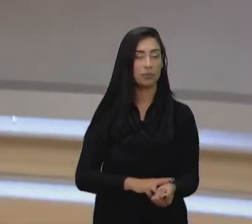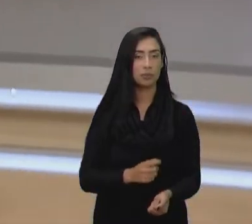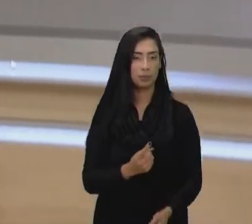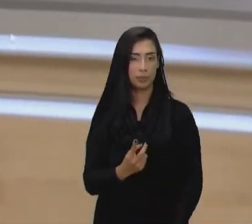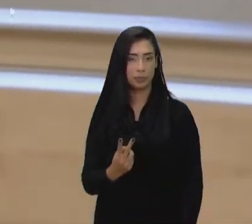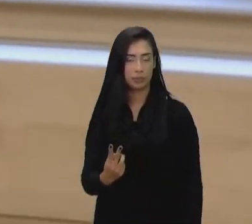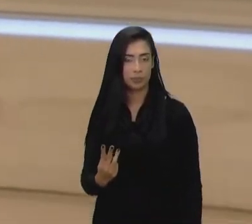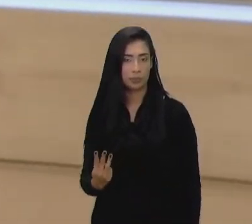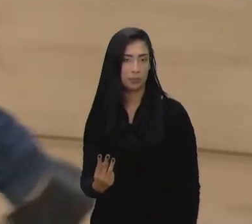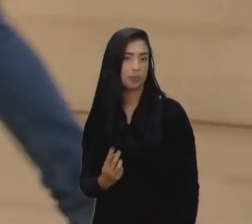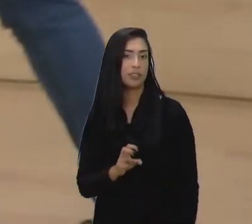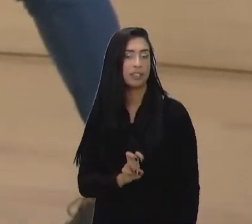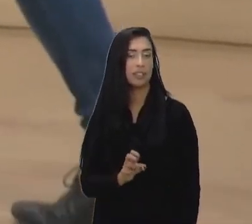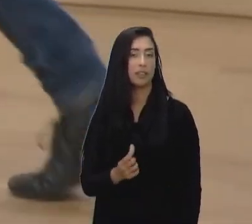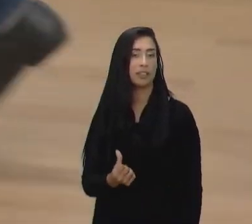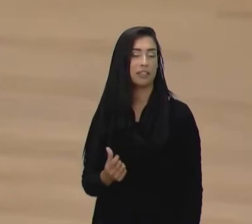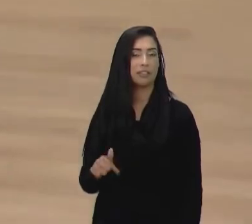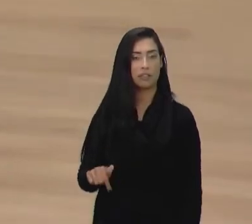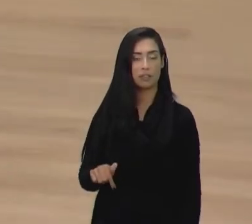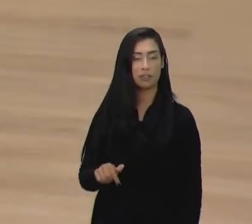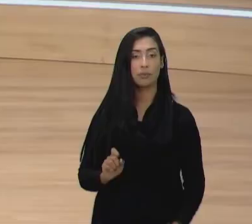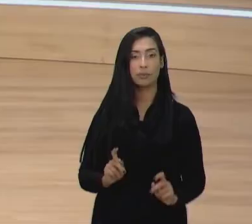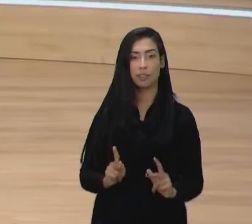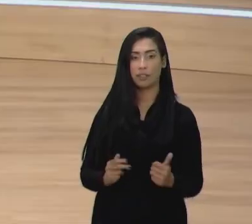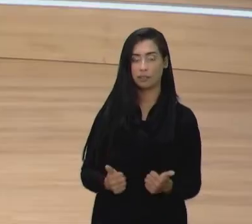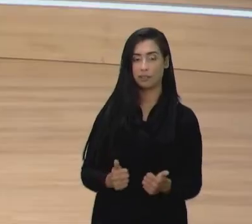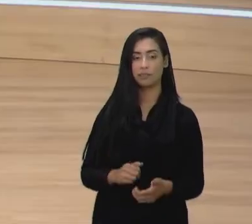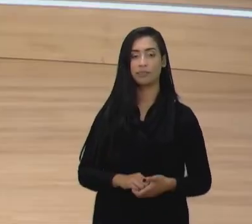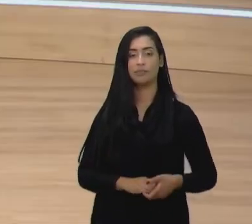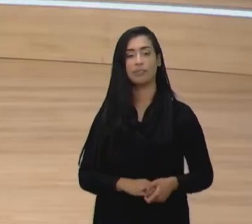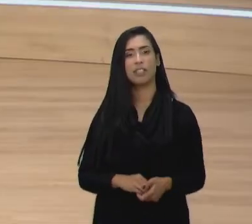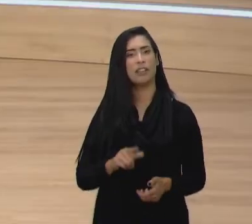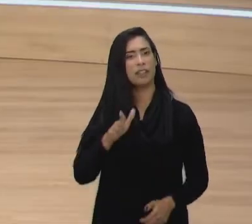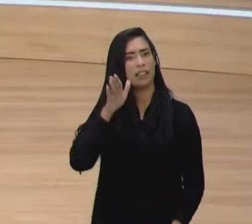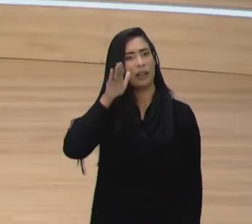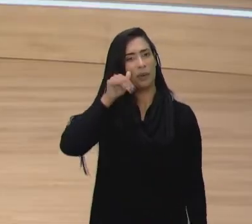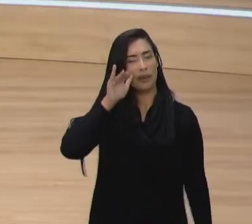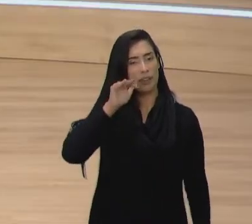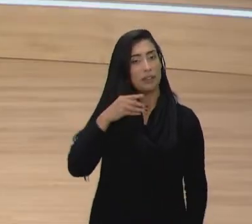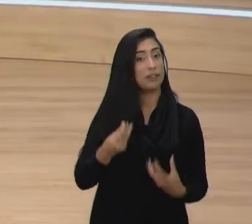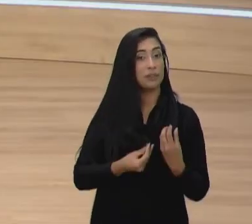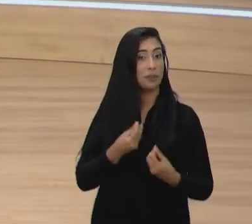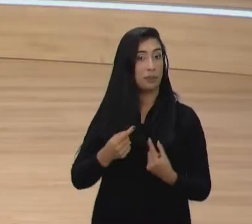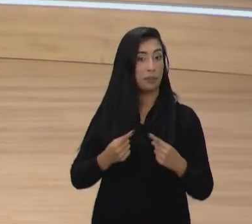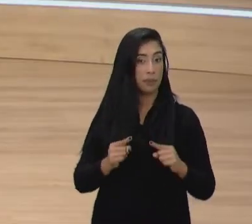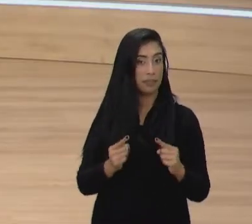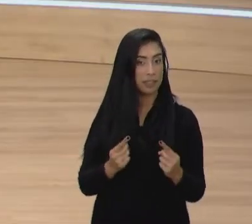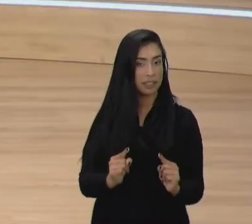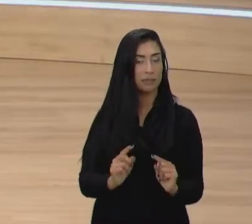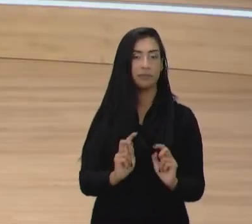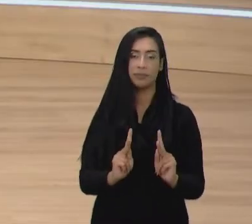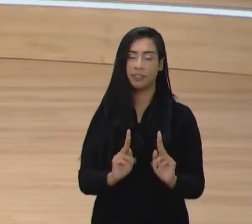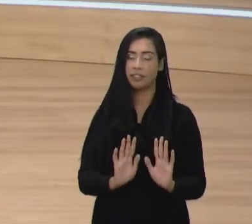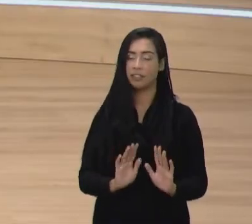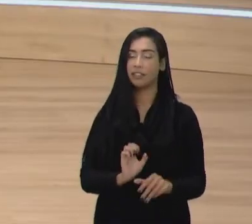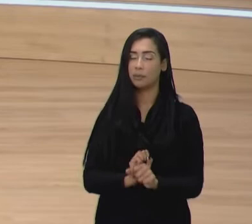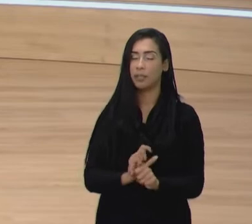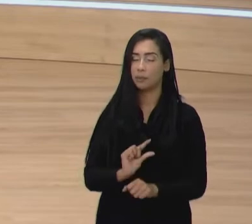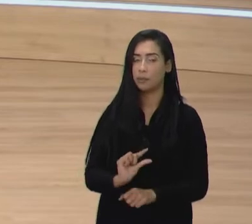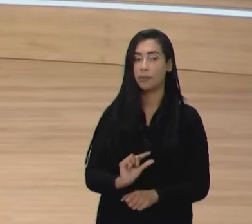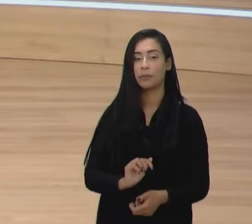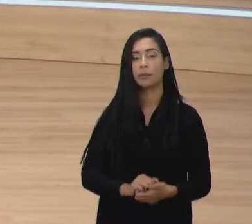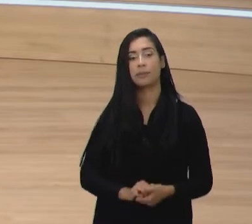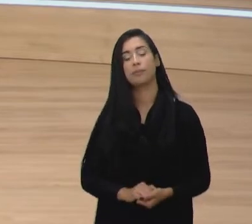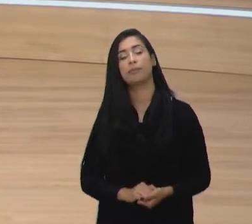1, 2, 3, 5, 6, 7. Tá curioso pra saber como vai ficar na música? Aguenta aí que a gente já coloca. Então,